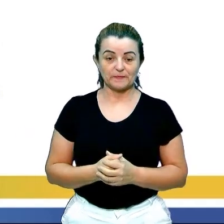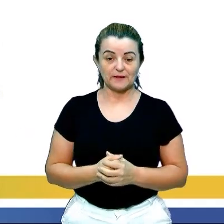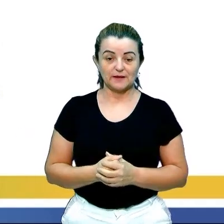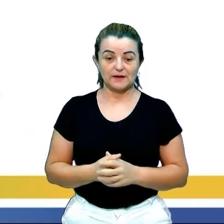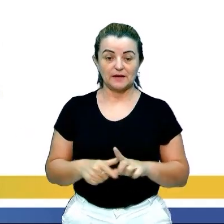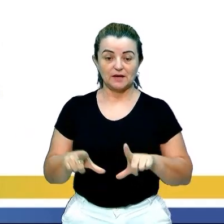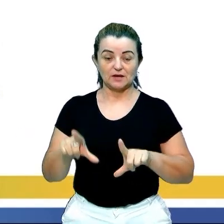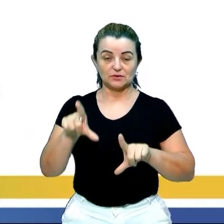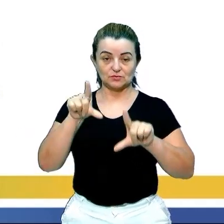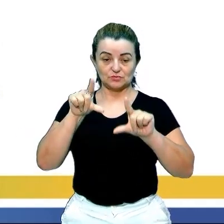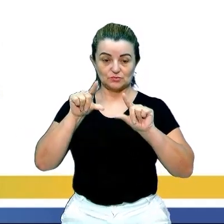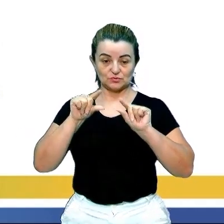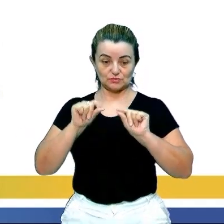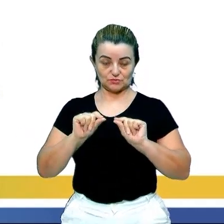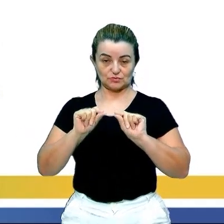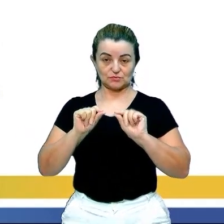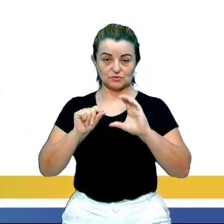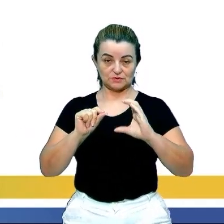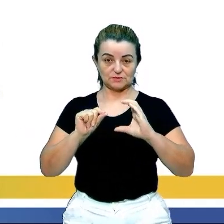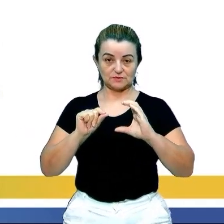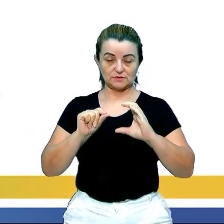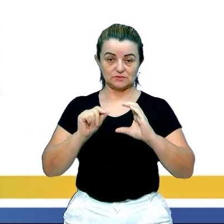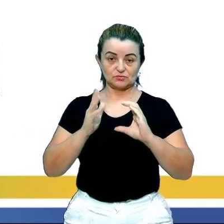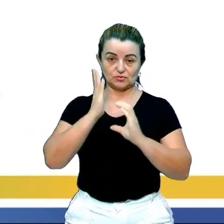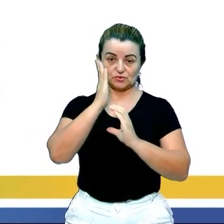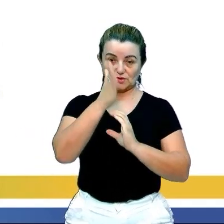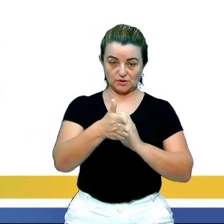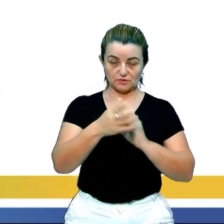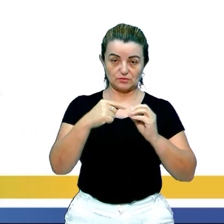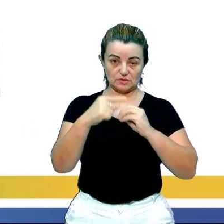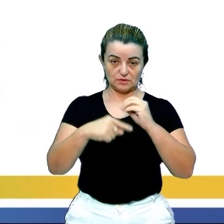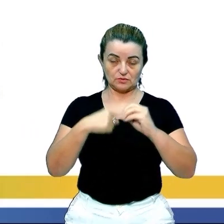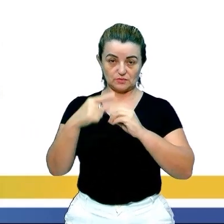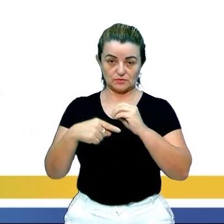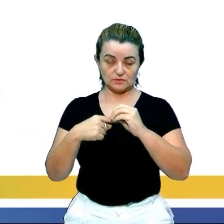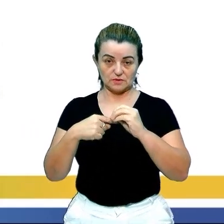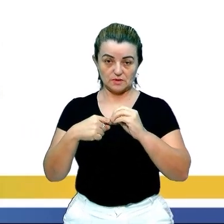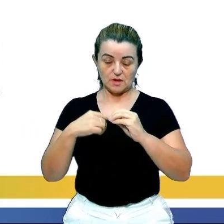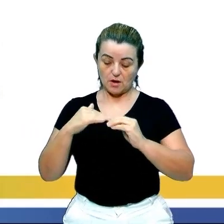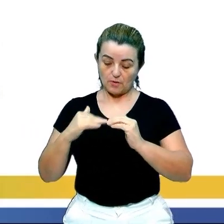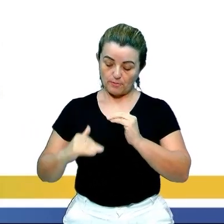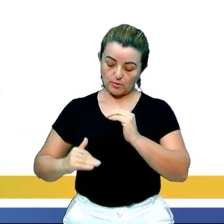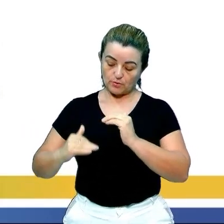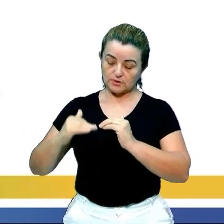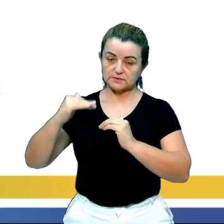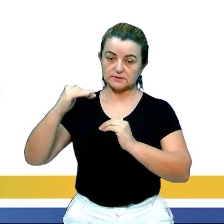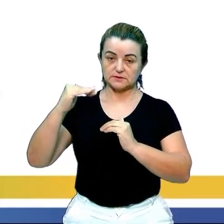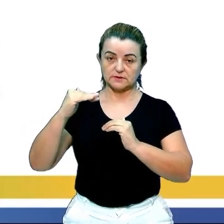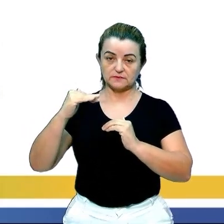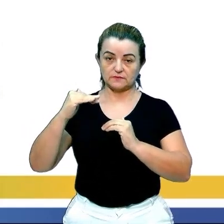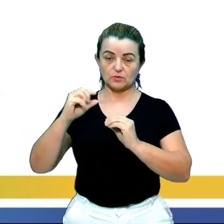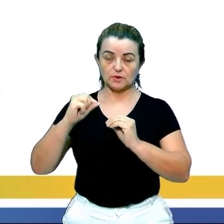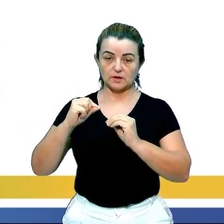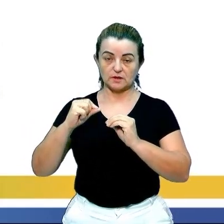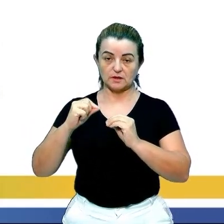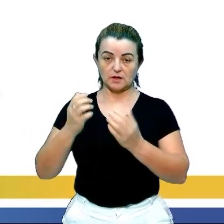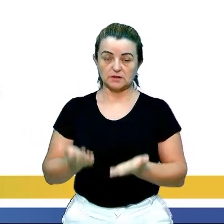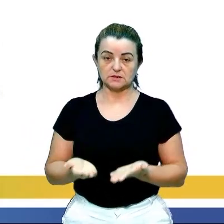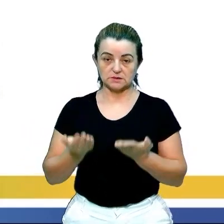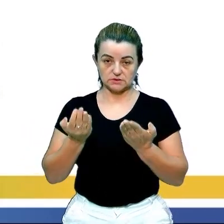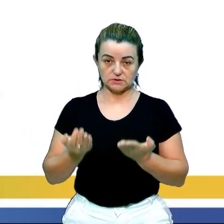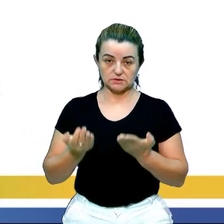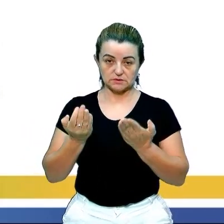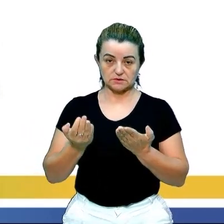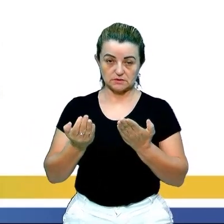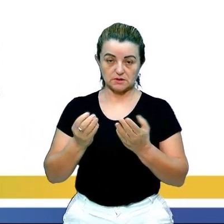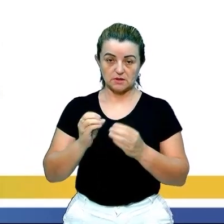Alternativa C, direta em relação ao raio atômico. D, progressiva em relação à densidade. E E,